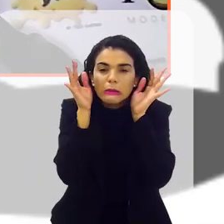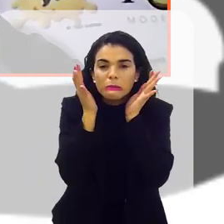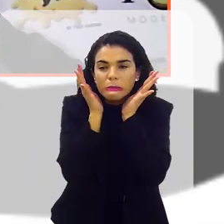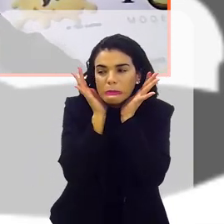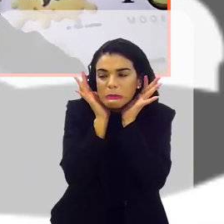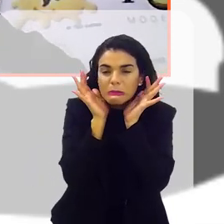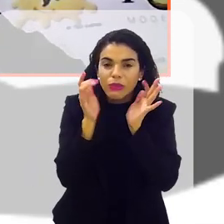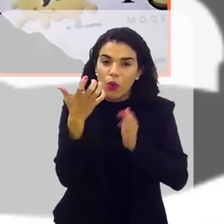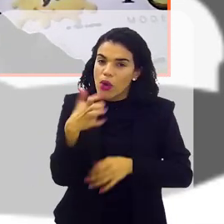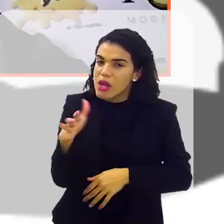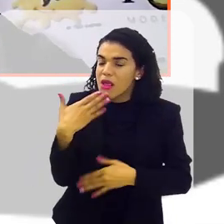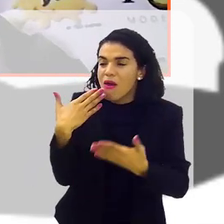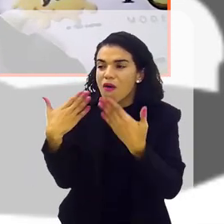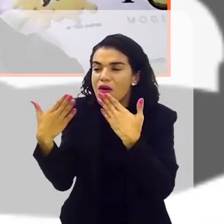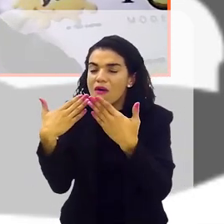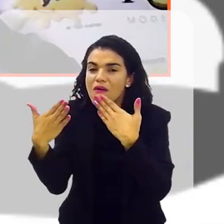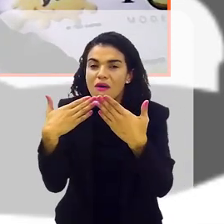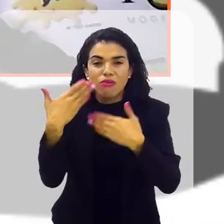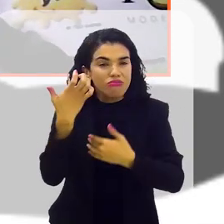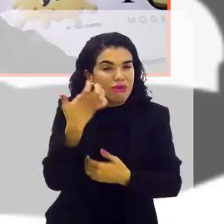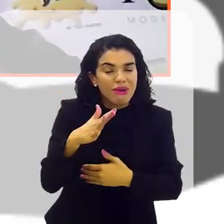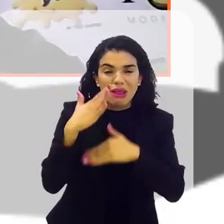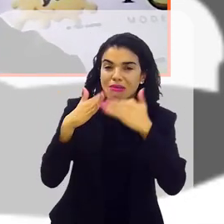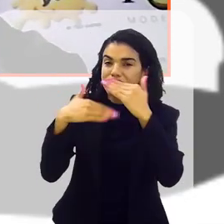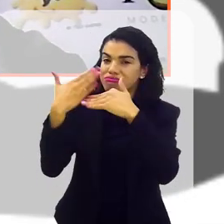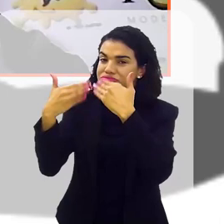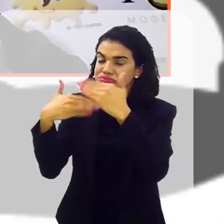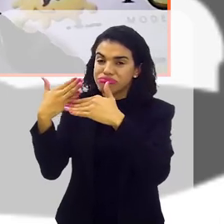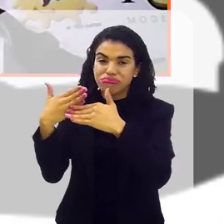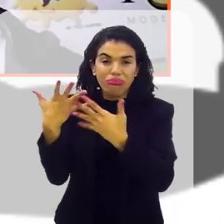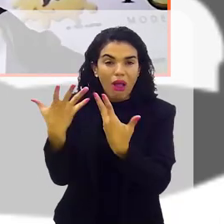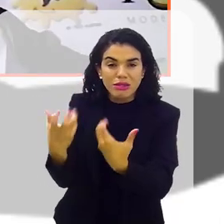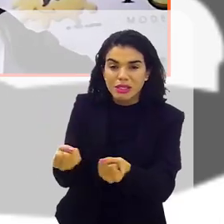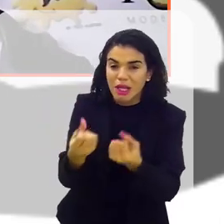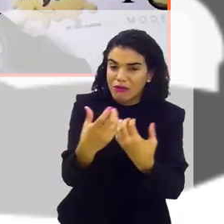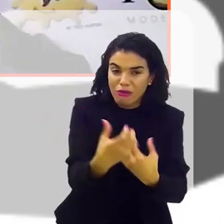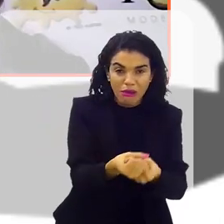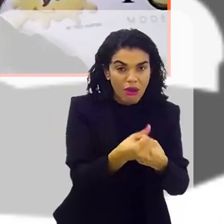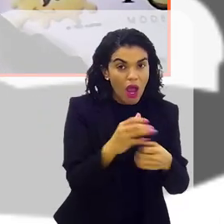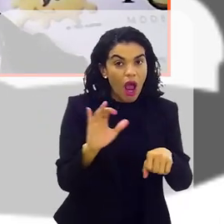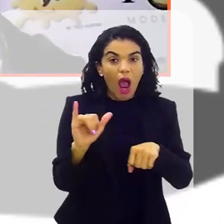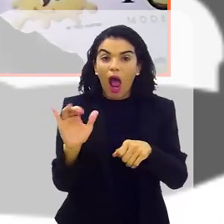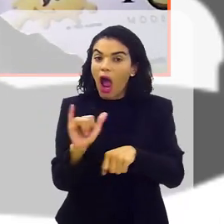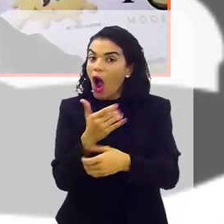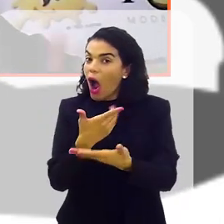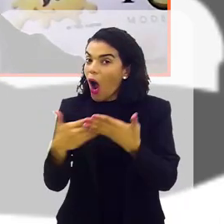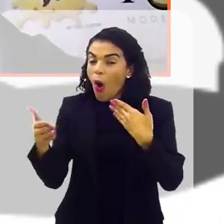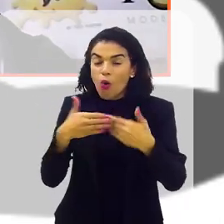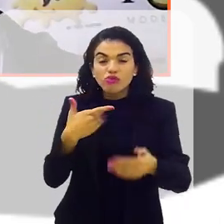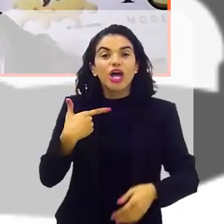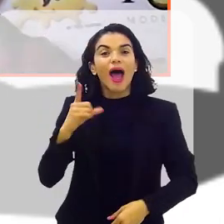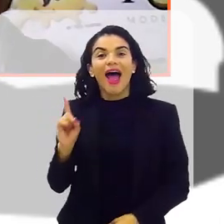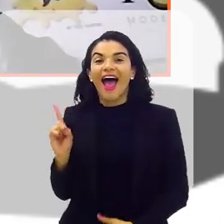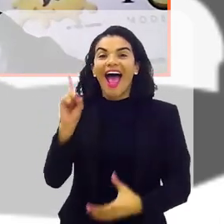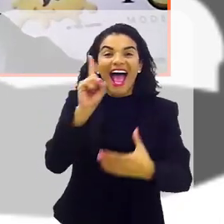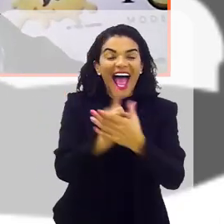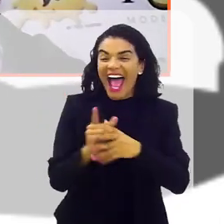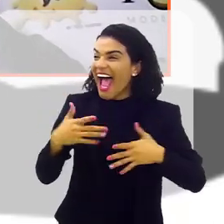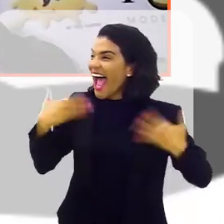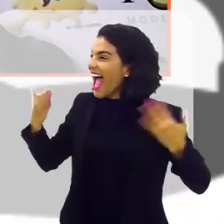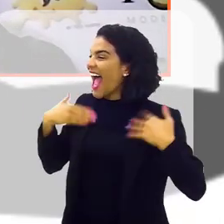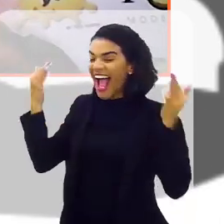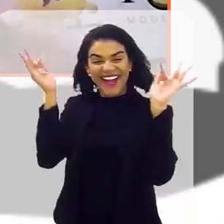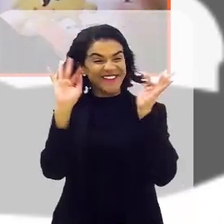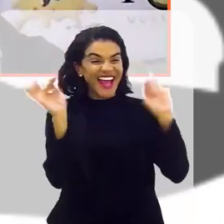conseguiam conversar que não conseguiam se desenvolver e já chegaram alguns lá muito muito felizes muito